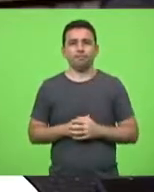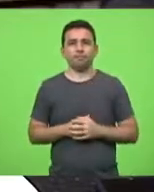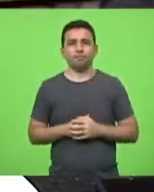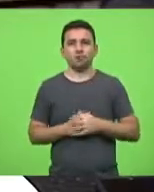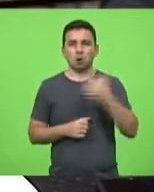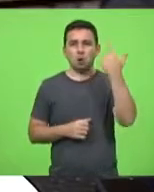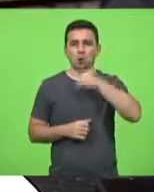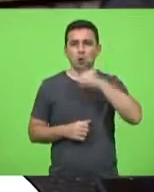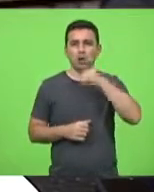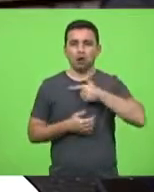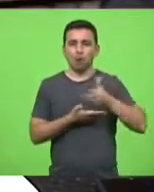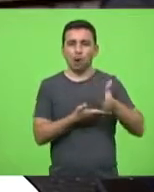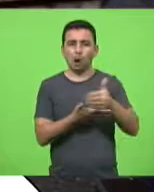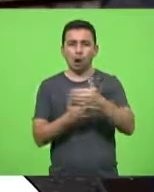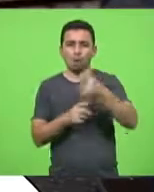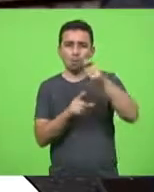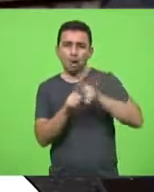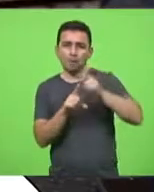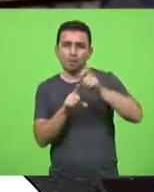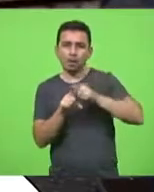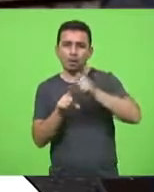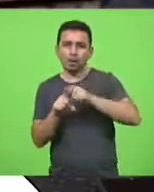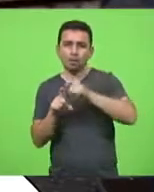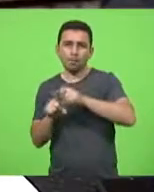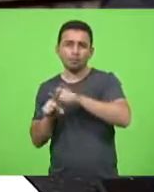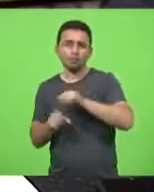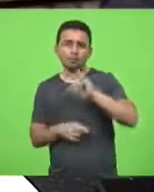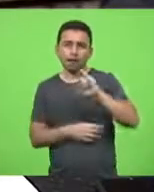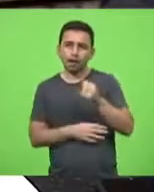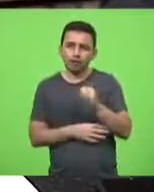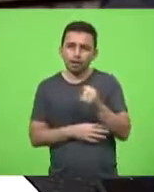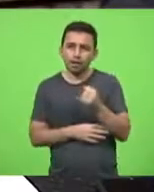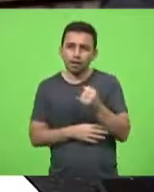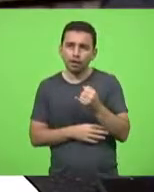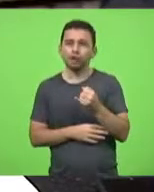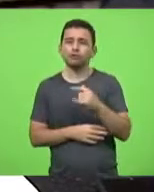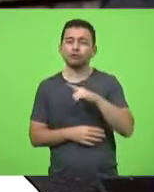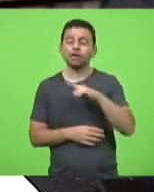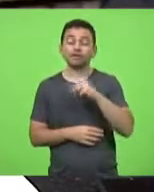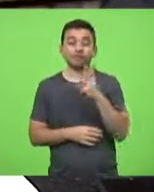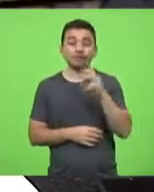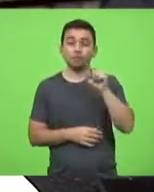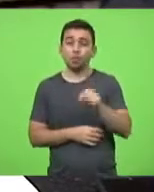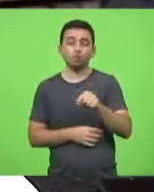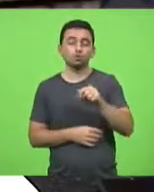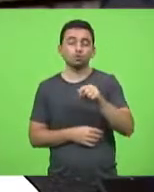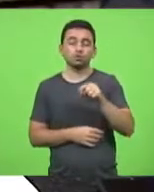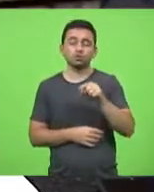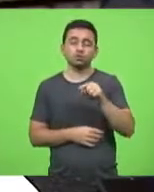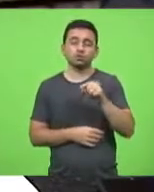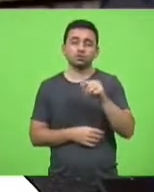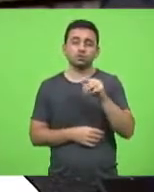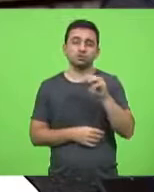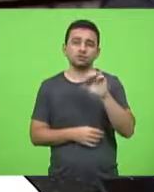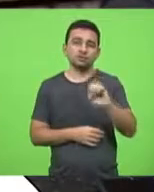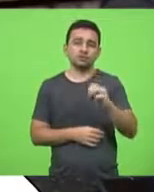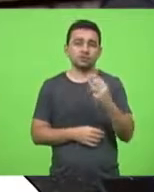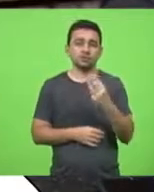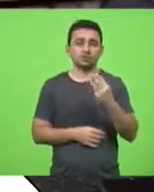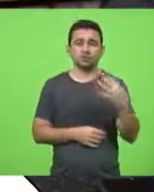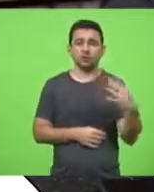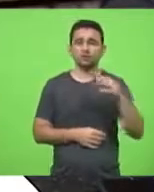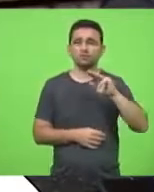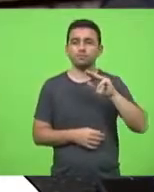ter recordes de arrecadação mês após mês. Em janeiro tivemos uma arrecadação de 3,034 bilhão, em fevereiro